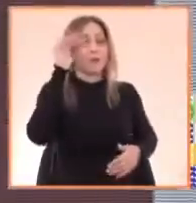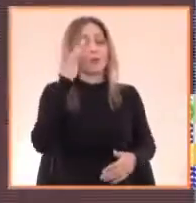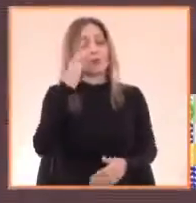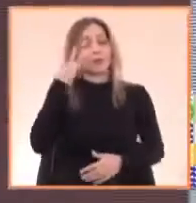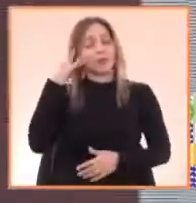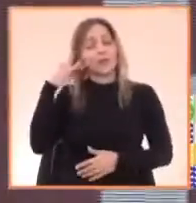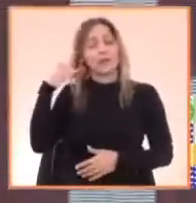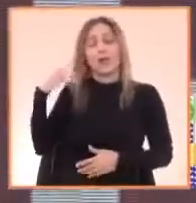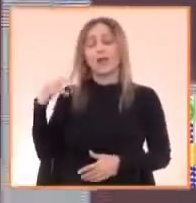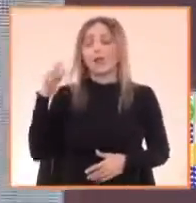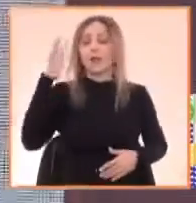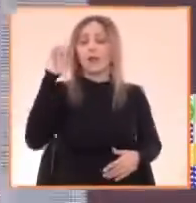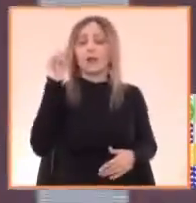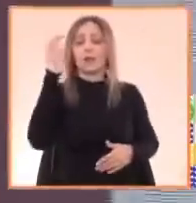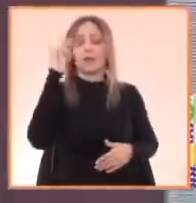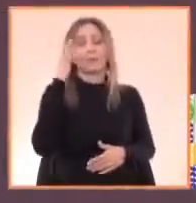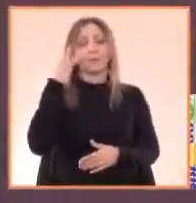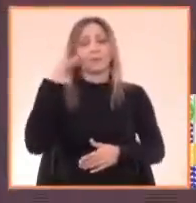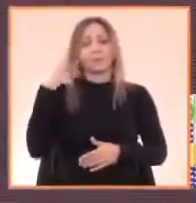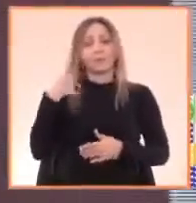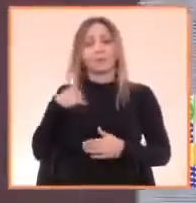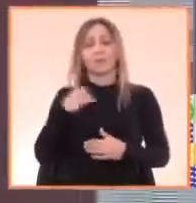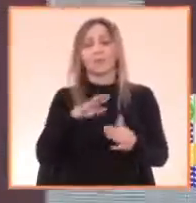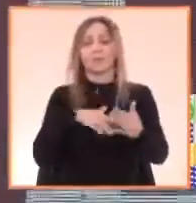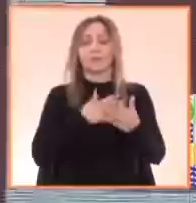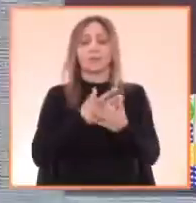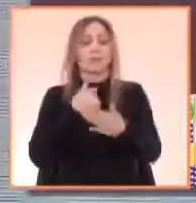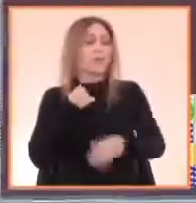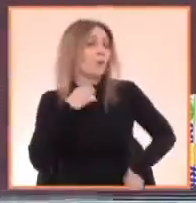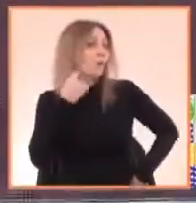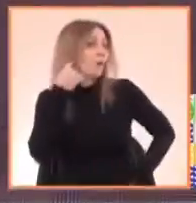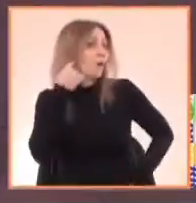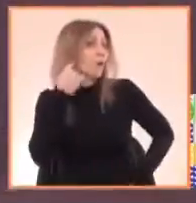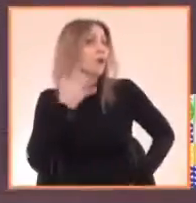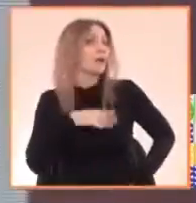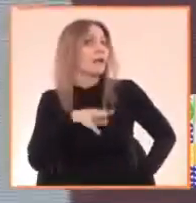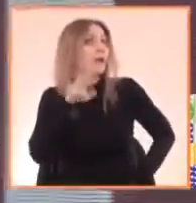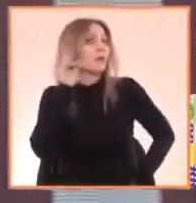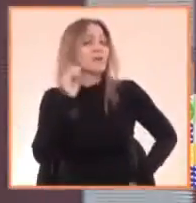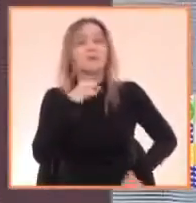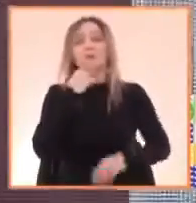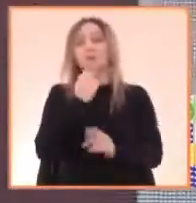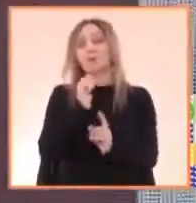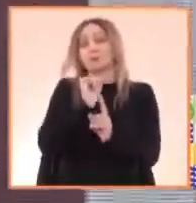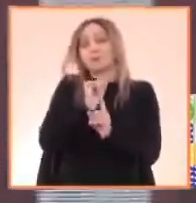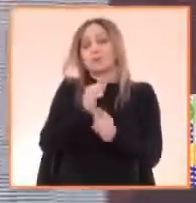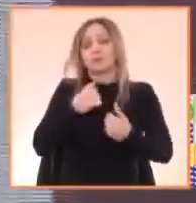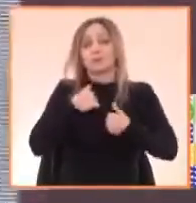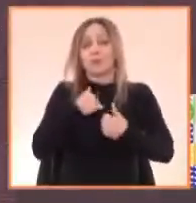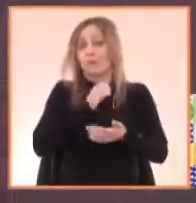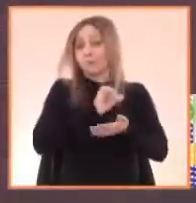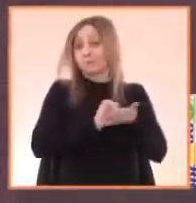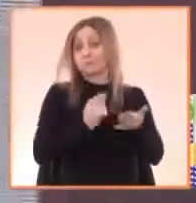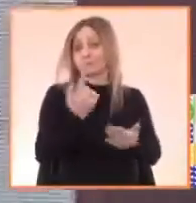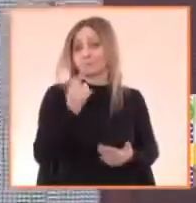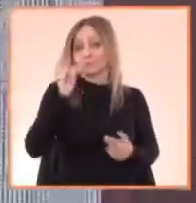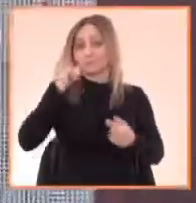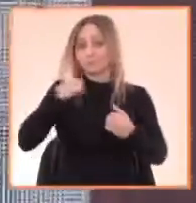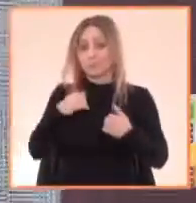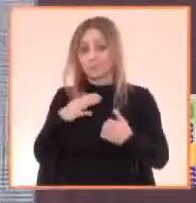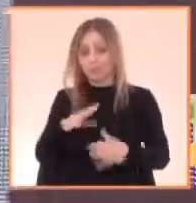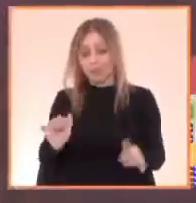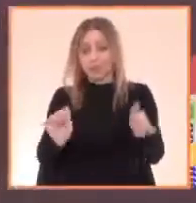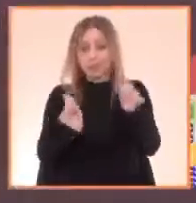alô, morena, deixa de novo eu ouvir a tua voz. Eu não desisto de